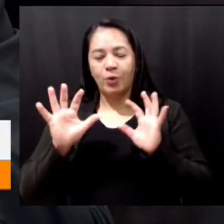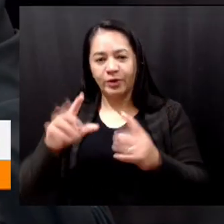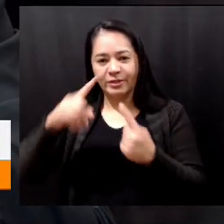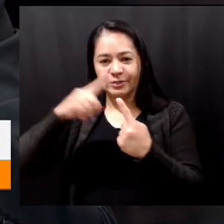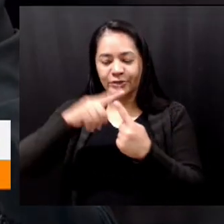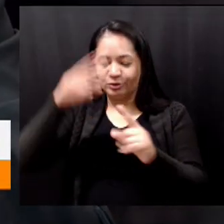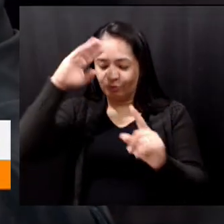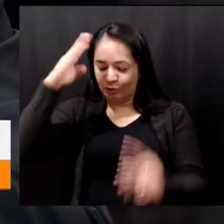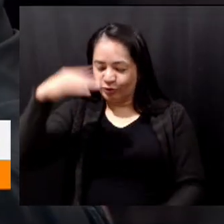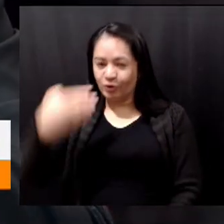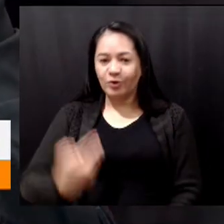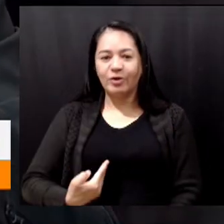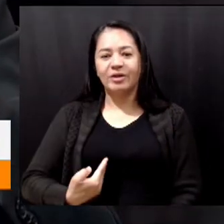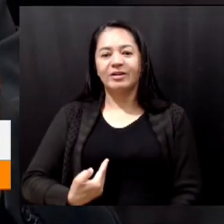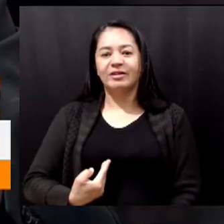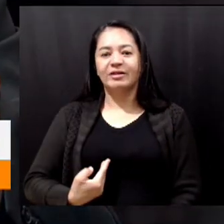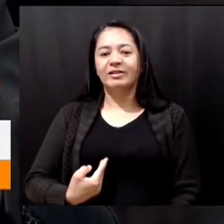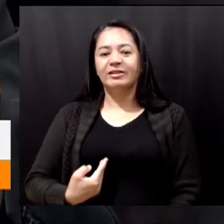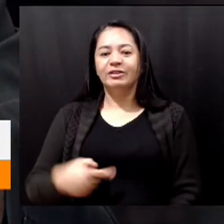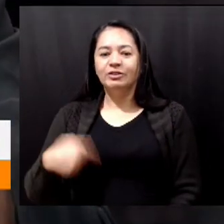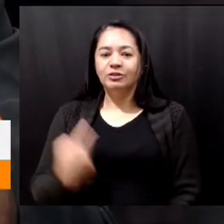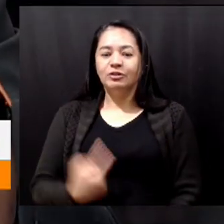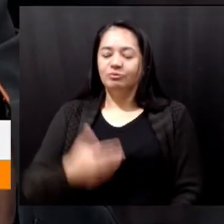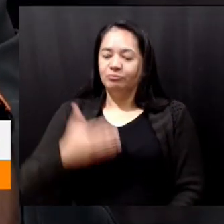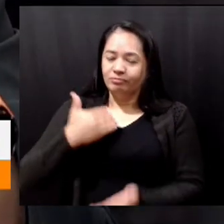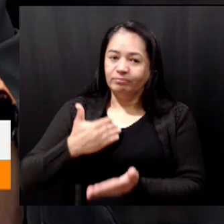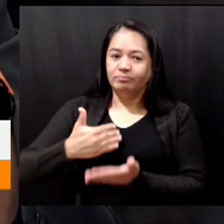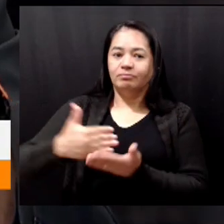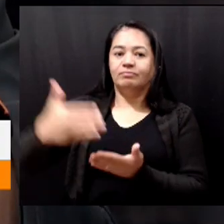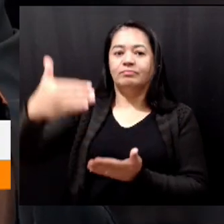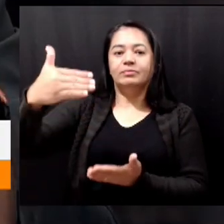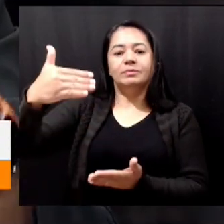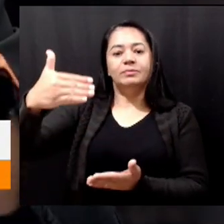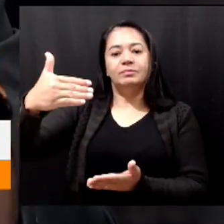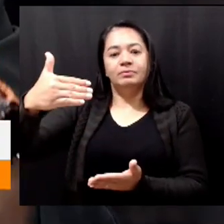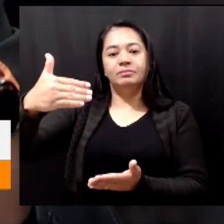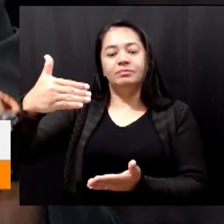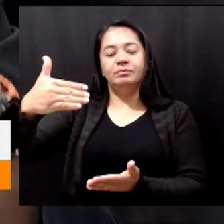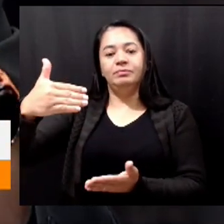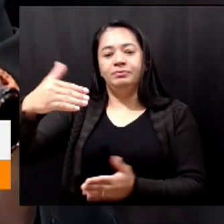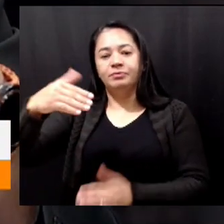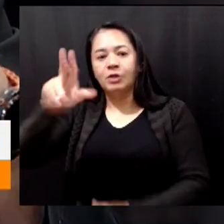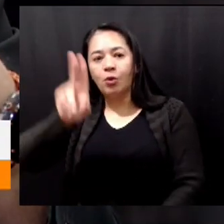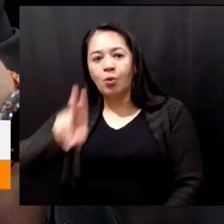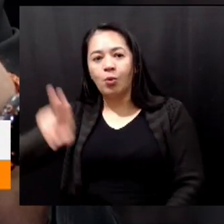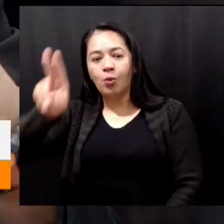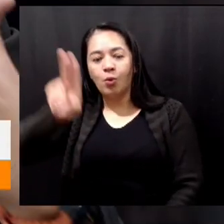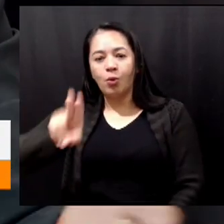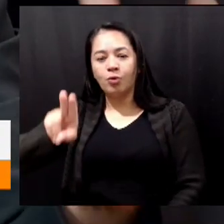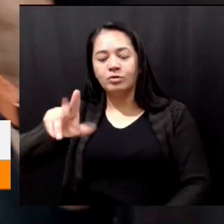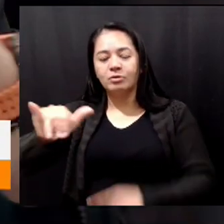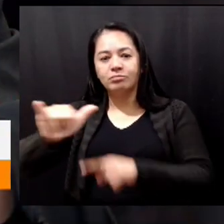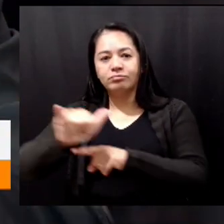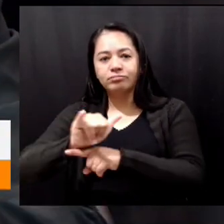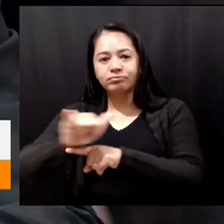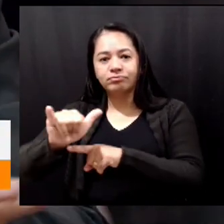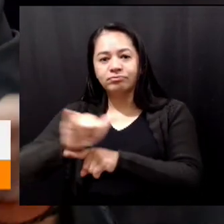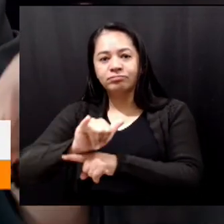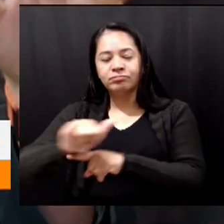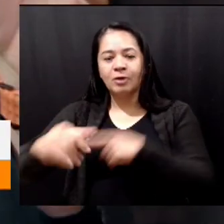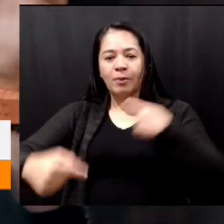acho que a gente começa a utilizar essas ferramentas políticas para conseguir trazer